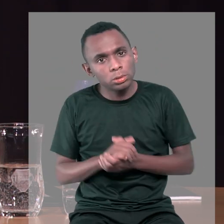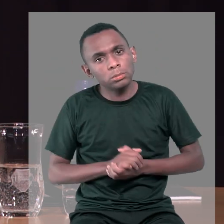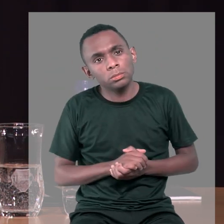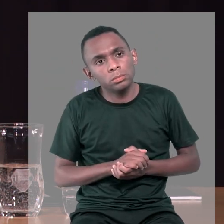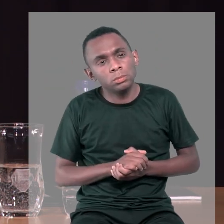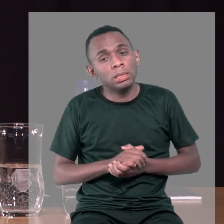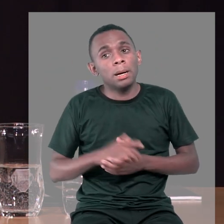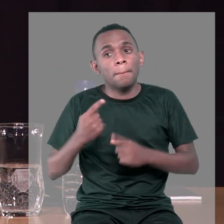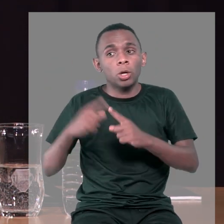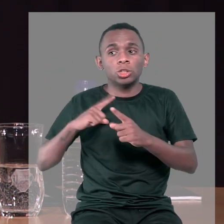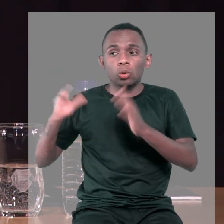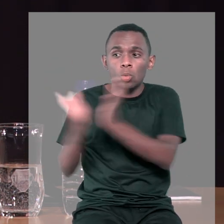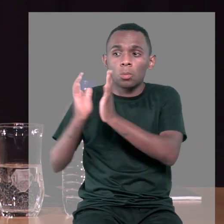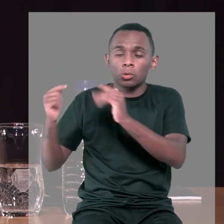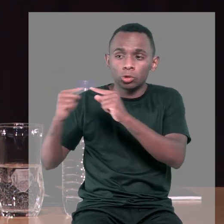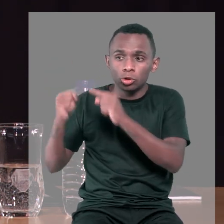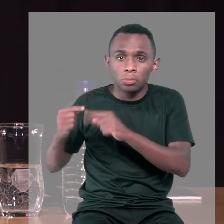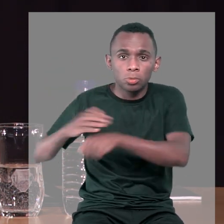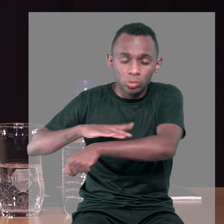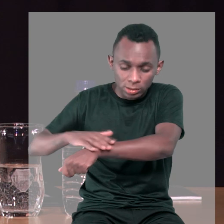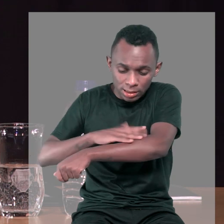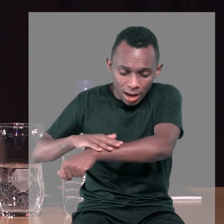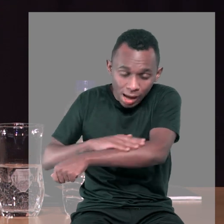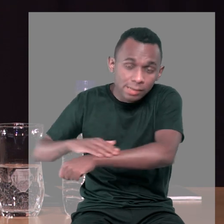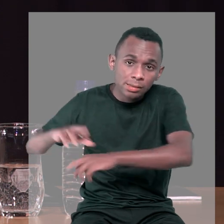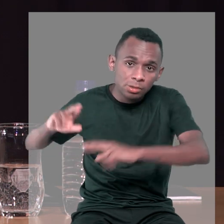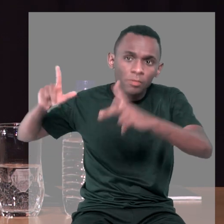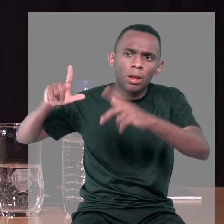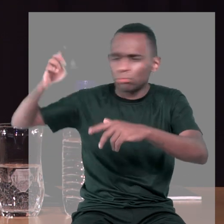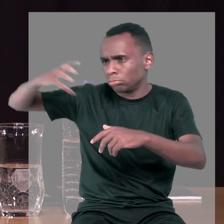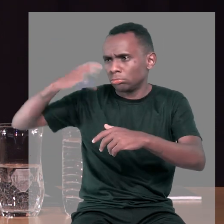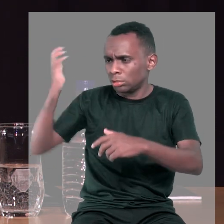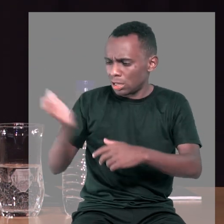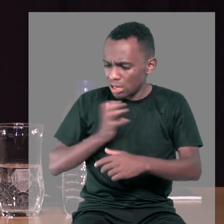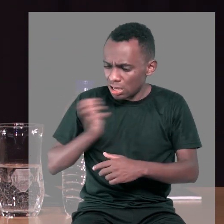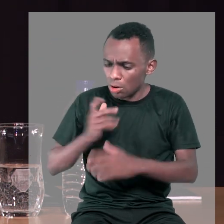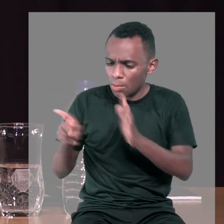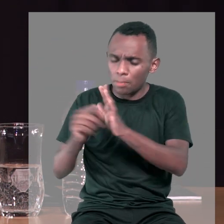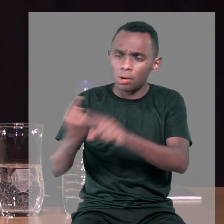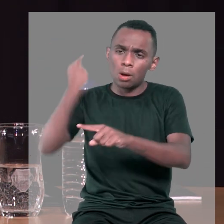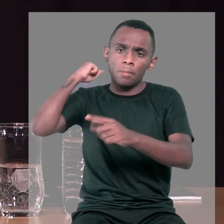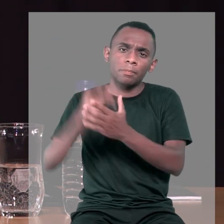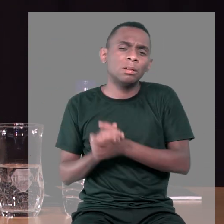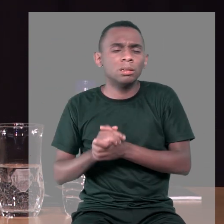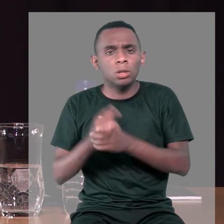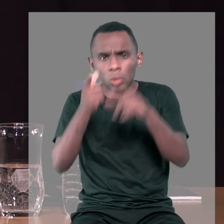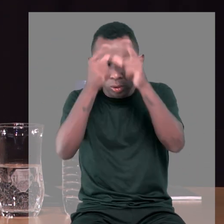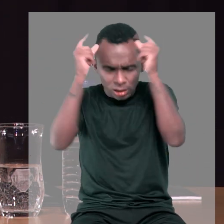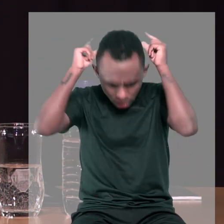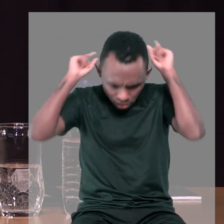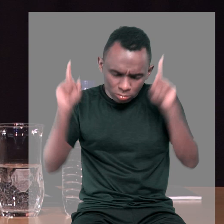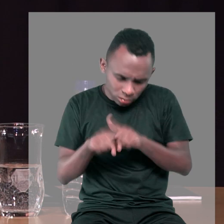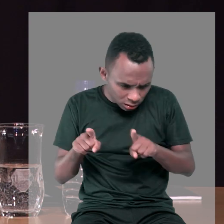oficial, todos os povos dominadores do passado eram gregos, eram germânicos e eram arianos, todos eles. Então, os gregos